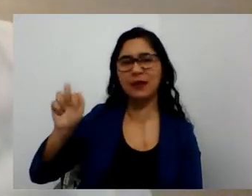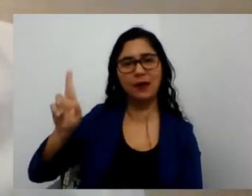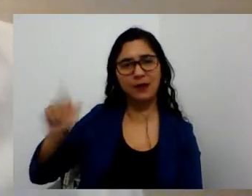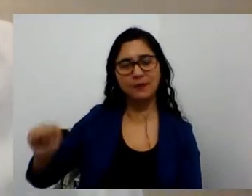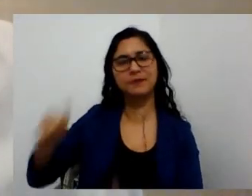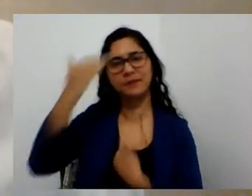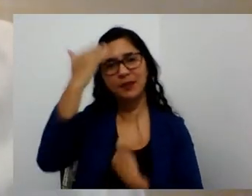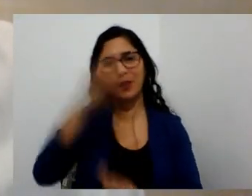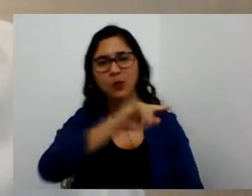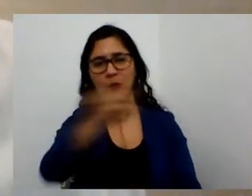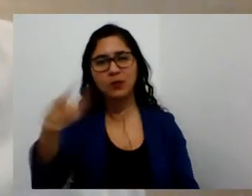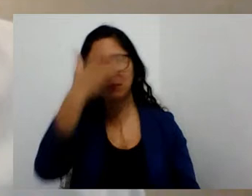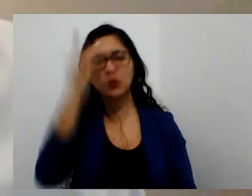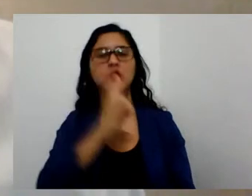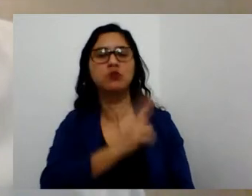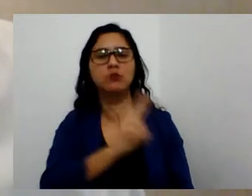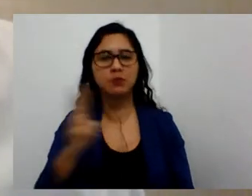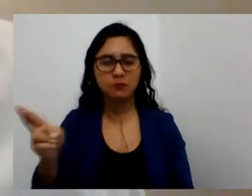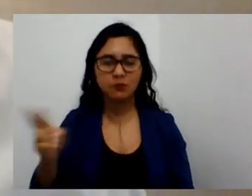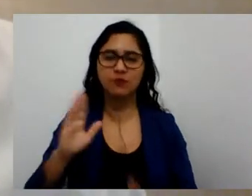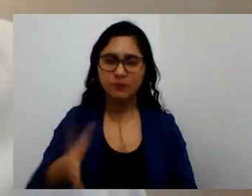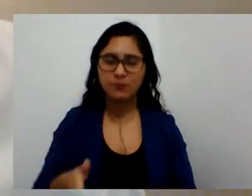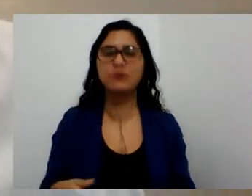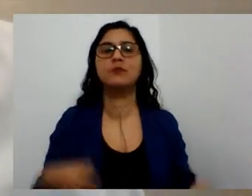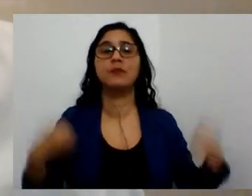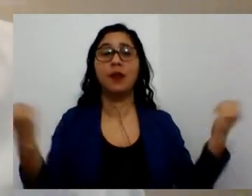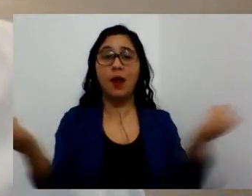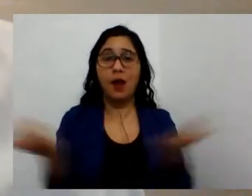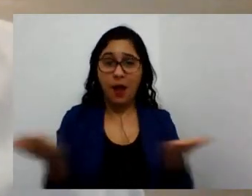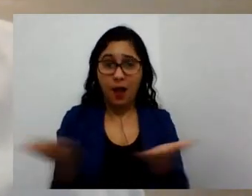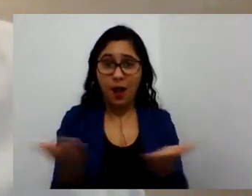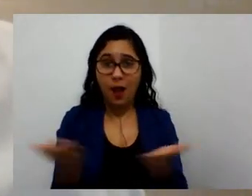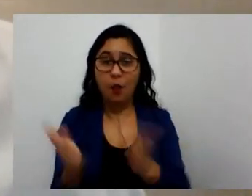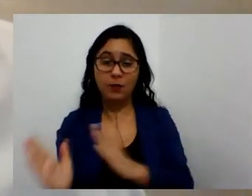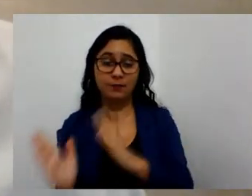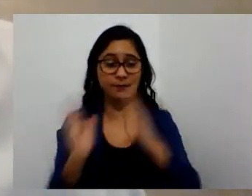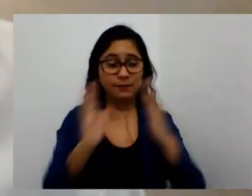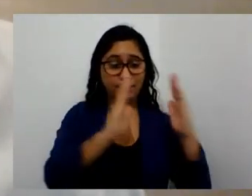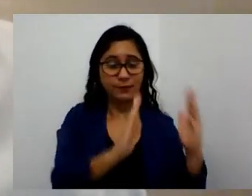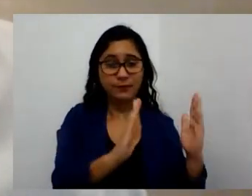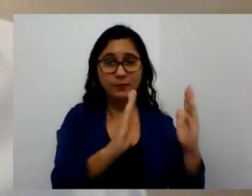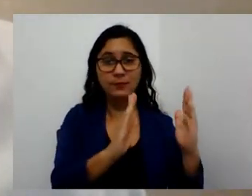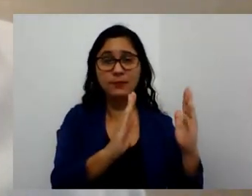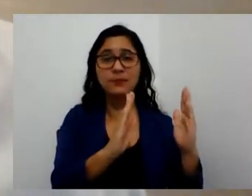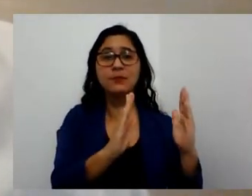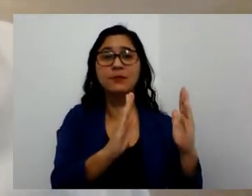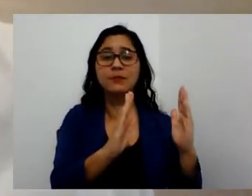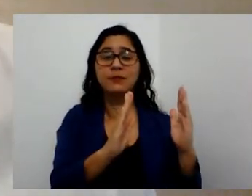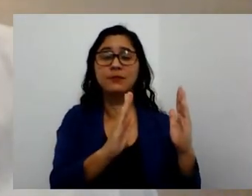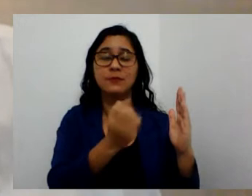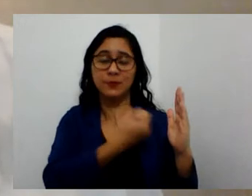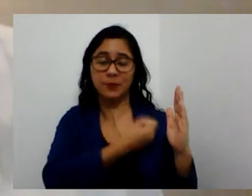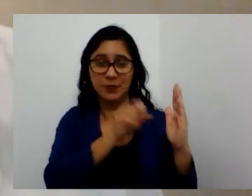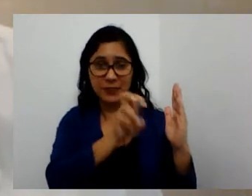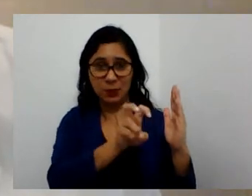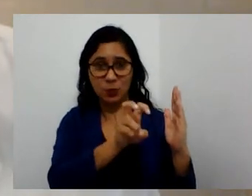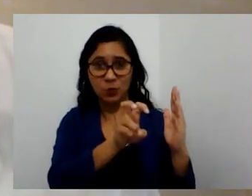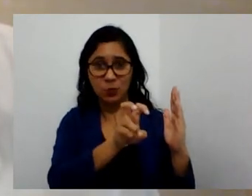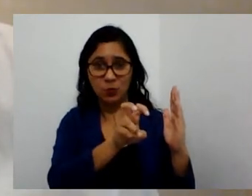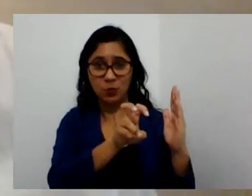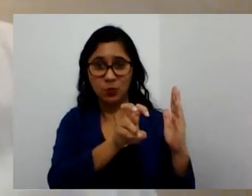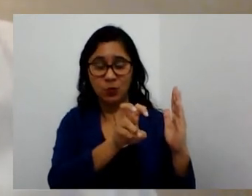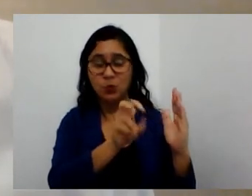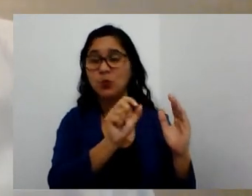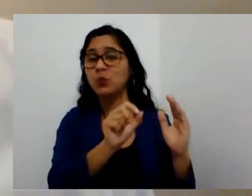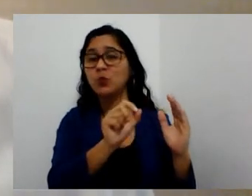os respondentes, né? Então, agora nós passaríamos ao chamado bloco 5, no qual